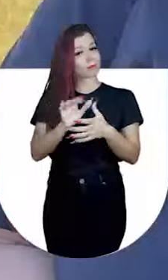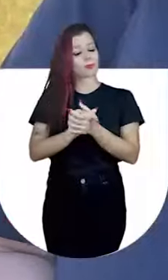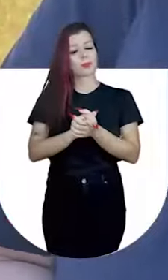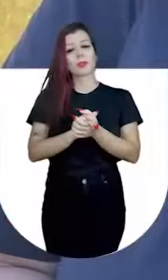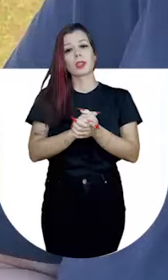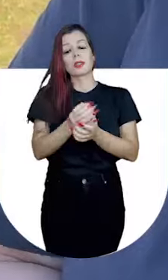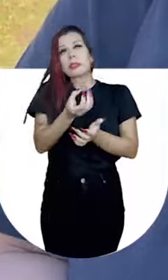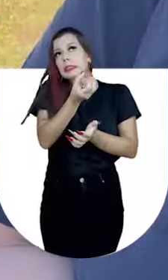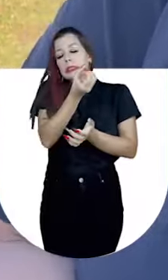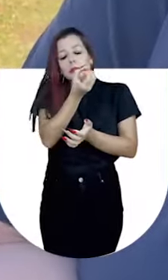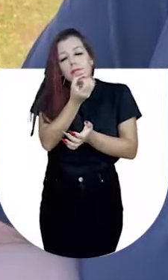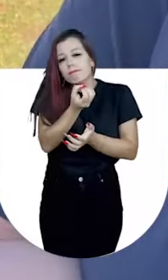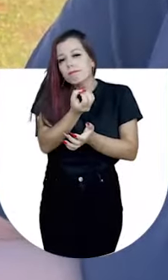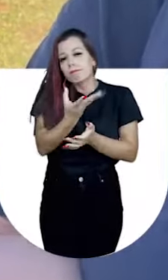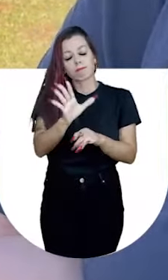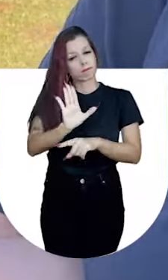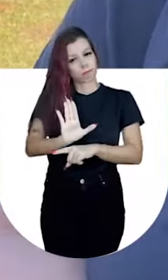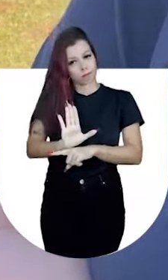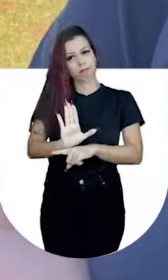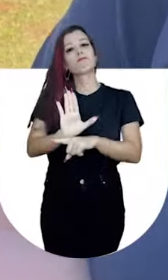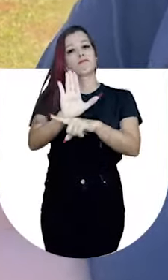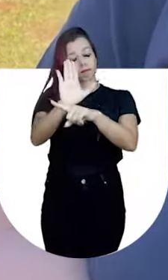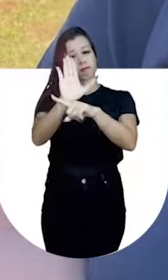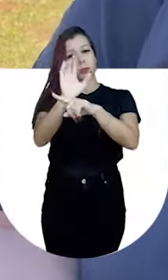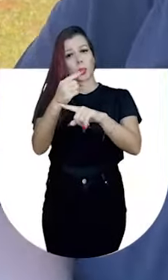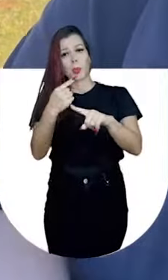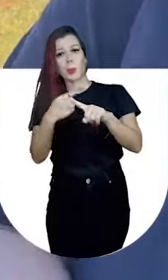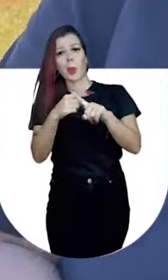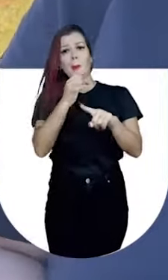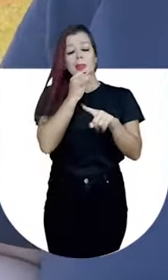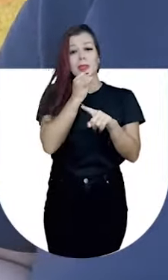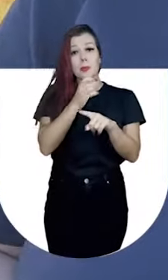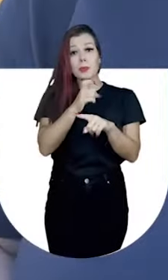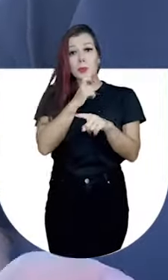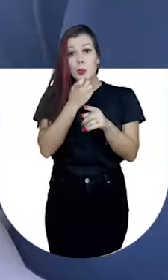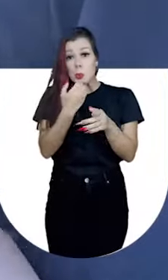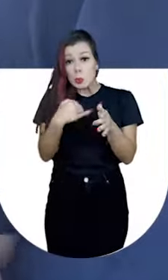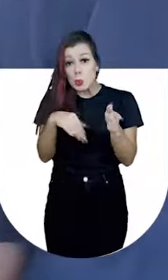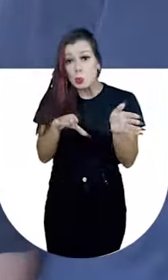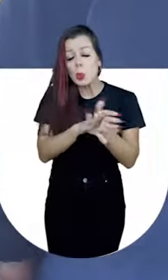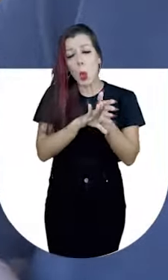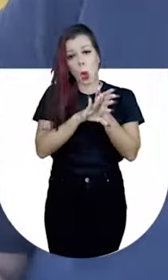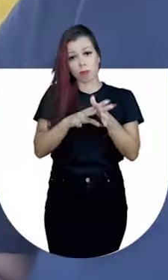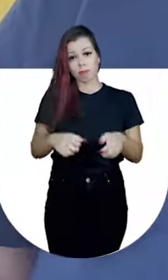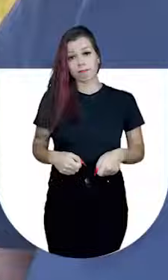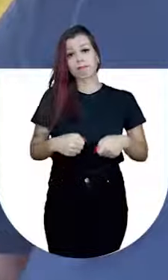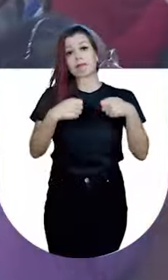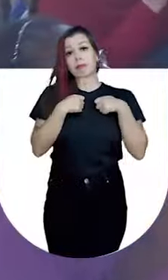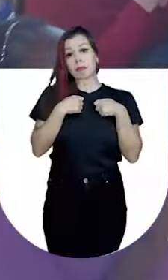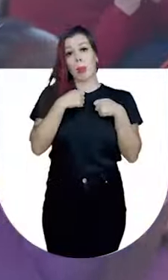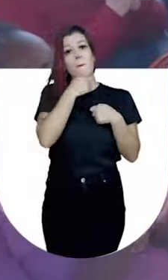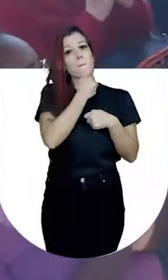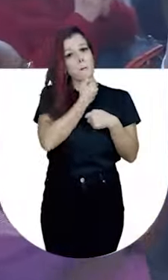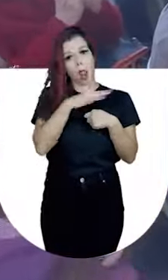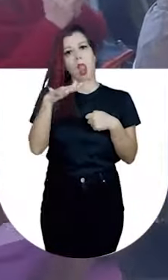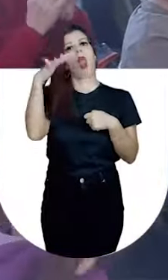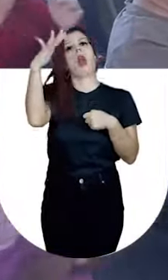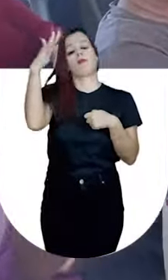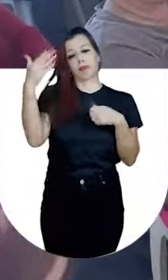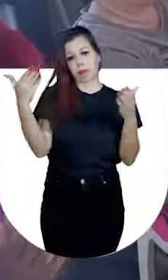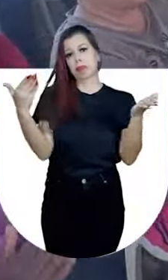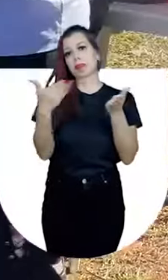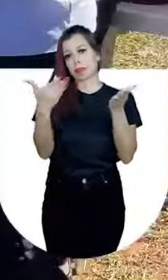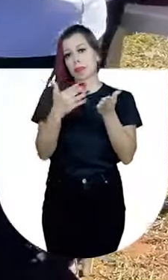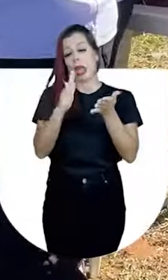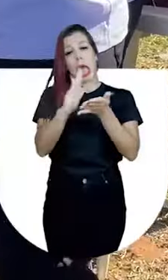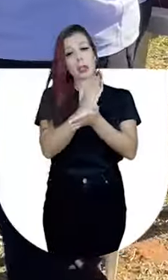delas. Muito boa, excelente ajuda, porque o frio tá vindo, coberta tá caríssima agora